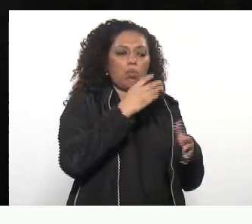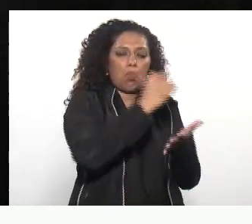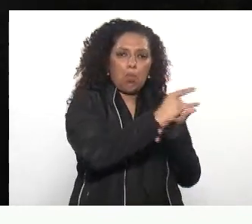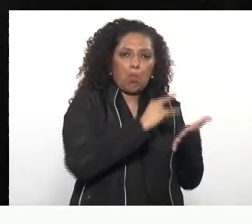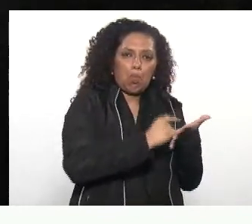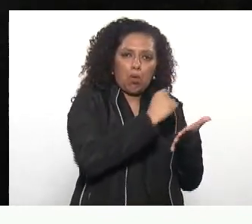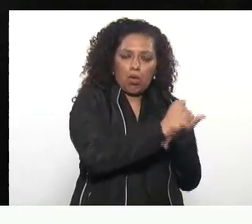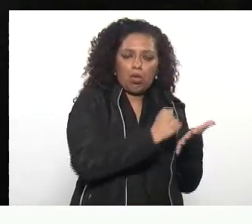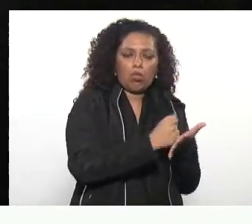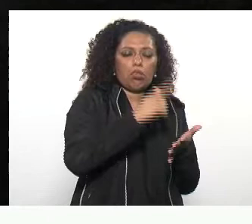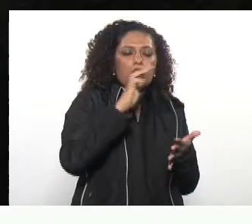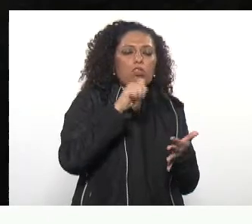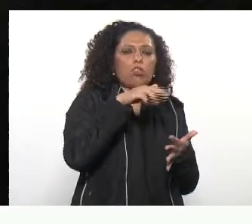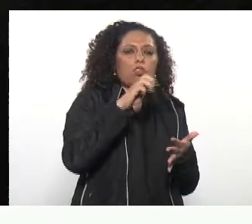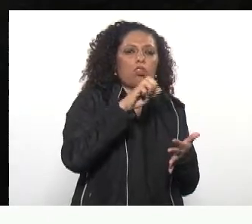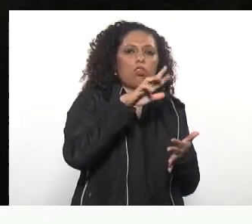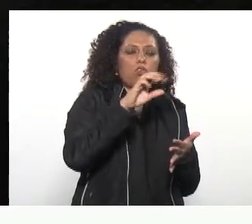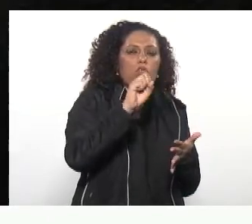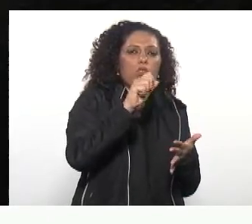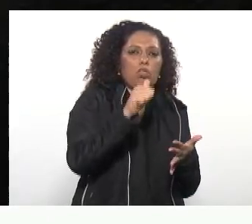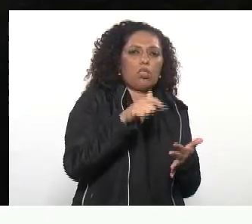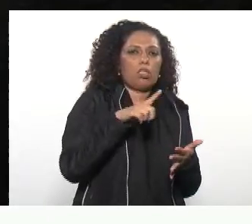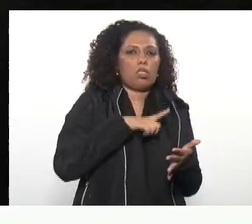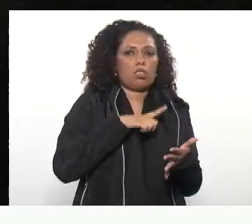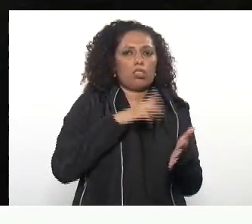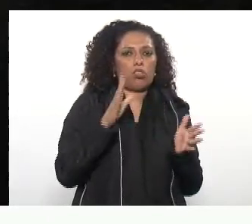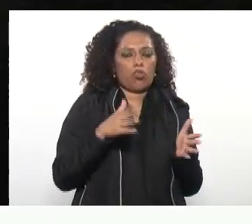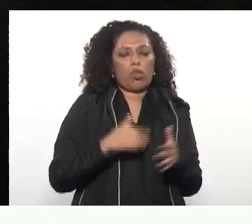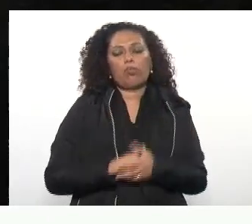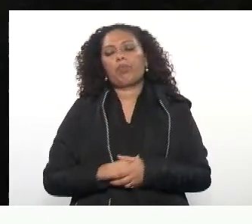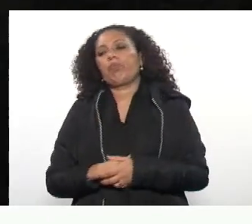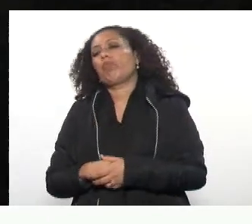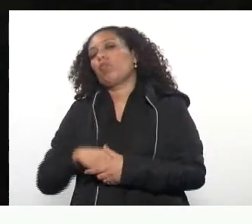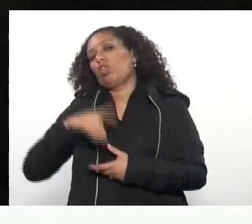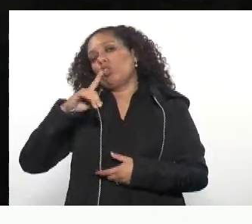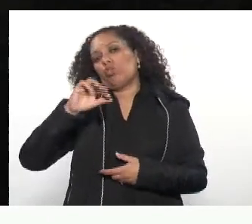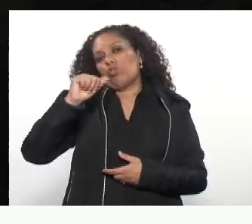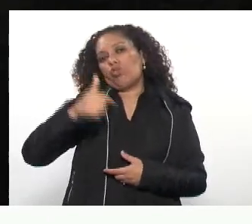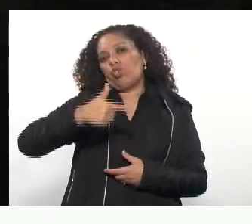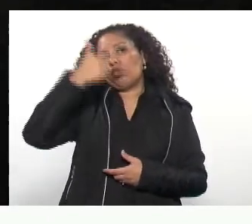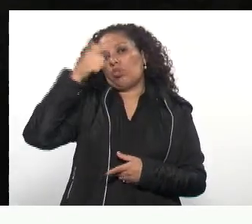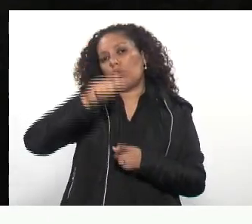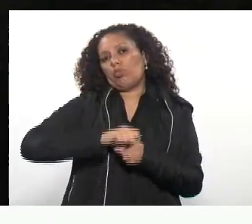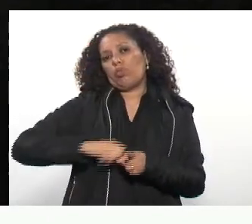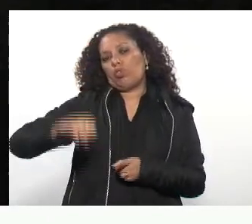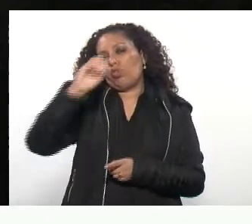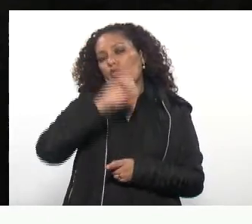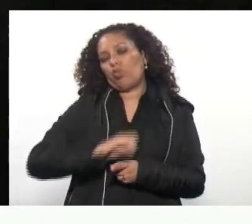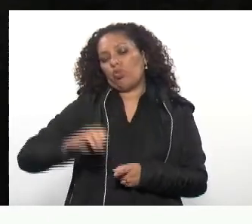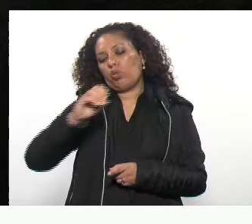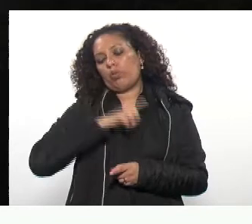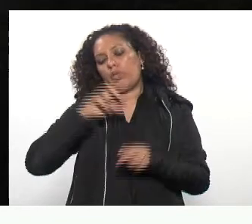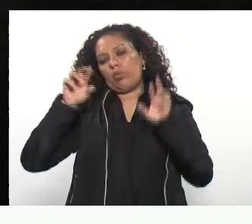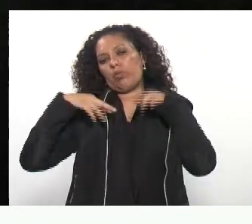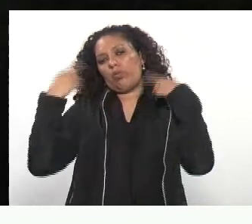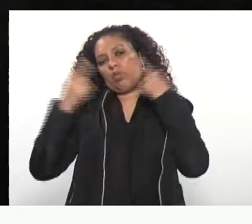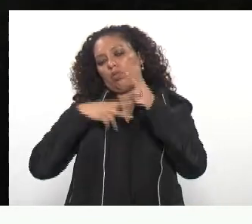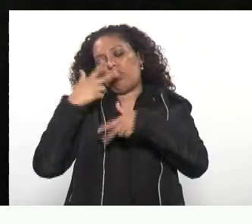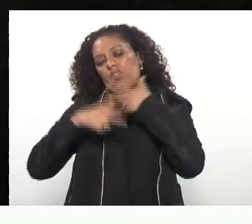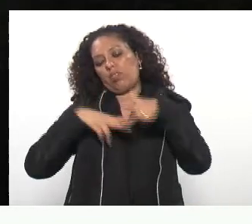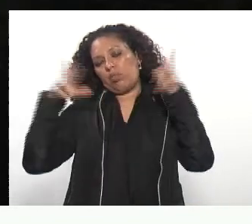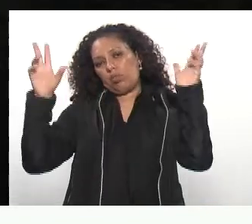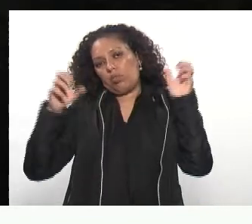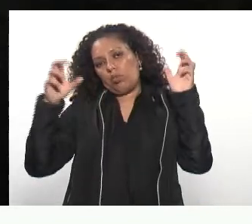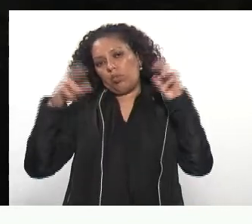que em 2 de outubro, vai ter uma audiência pública com relação ao tema,